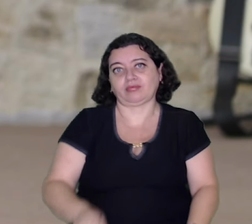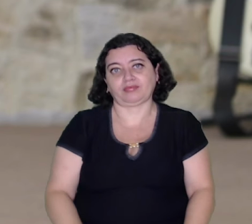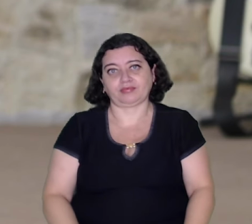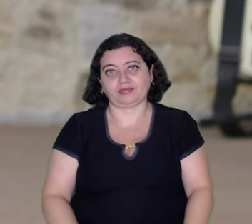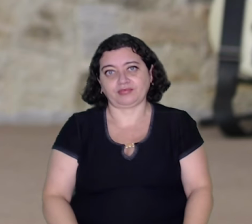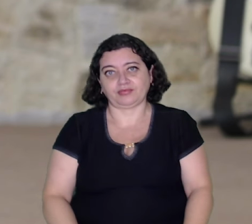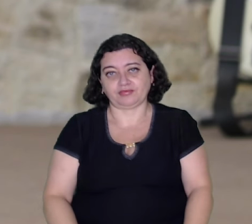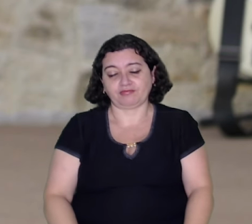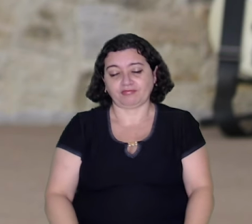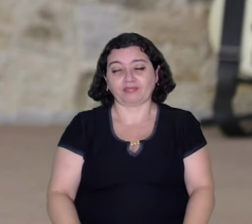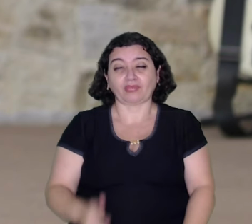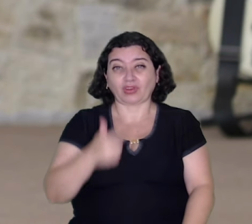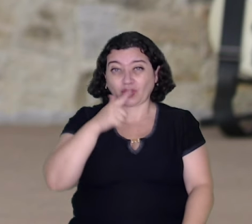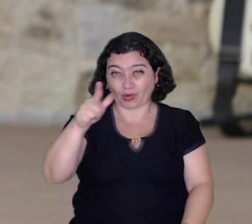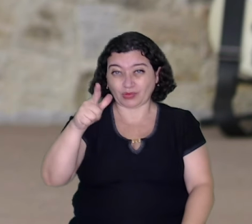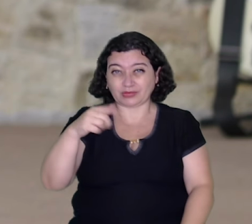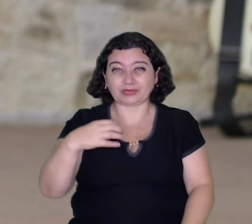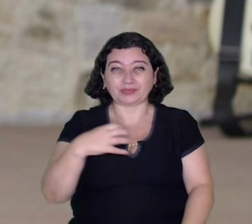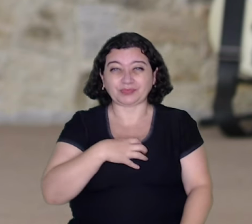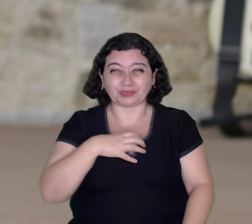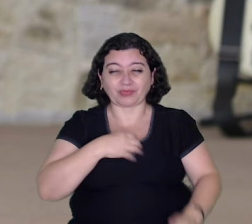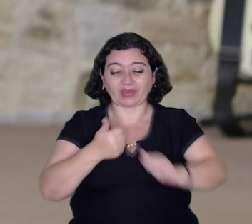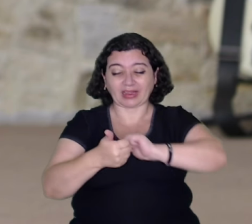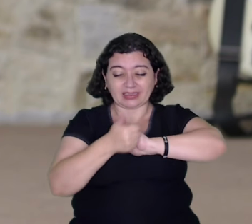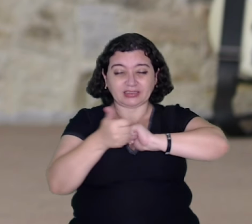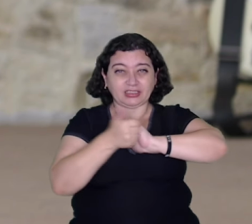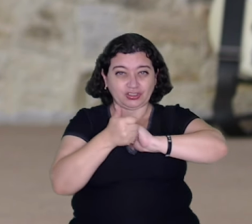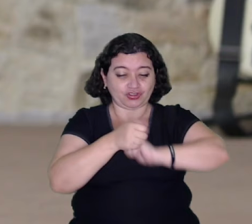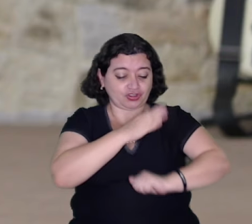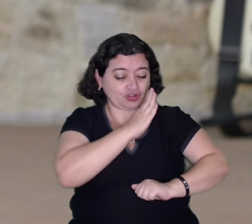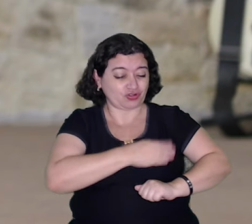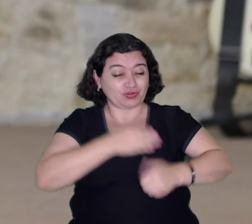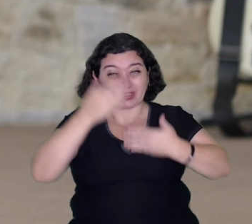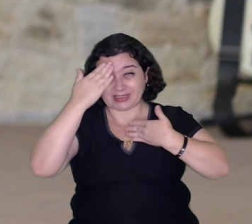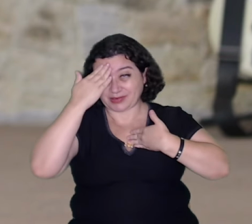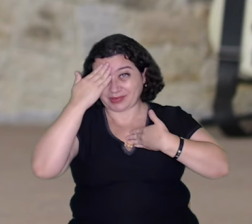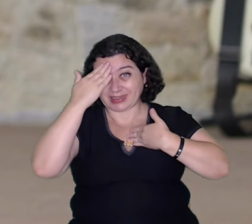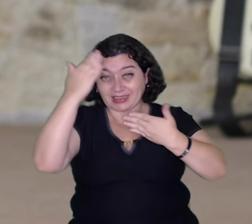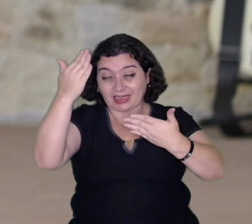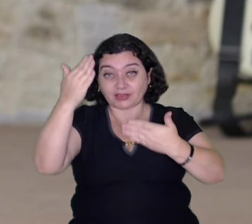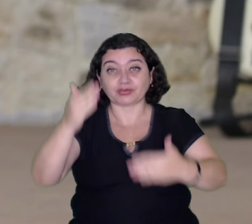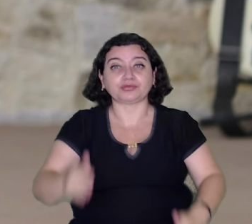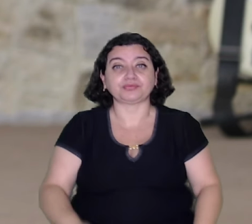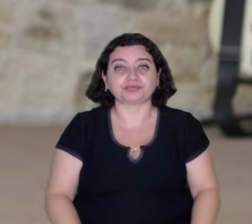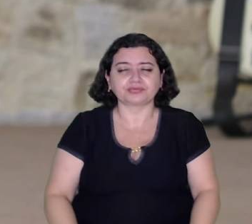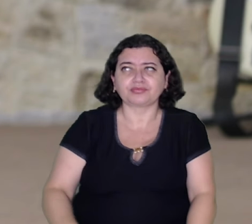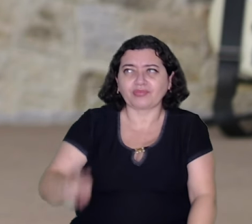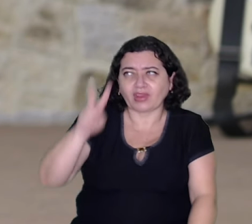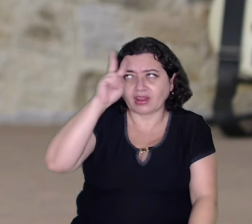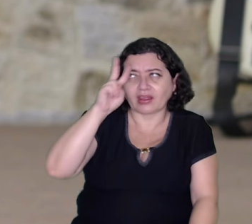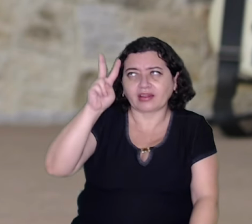Uma outra característica de quem tem um coração grato, então, é a